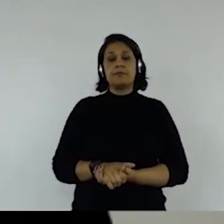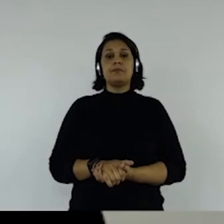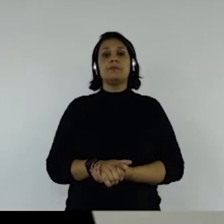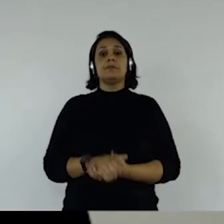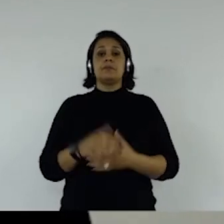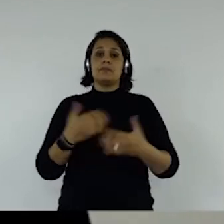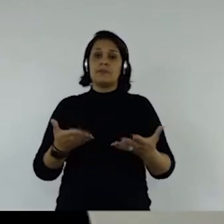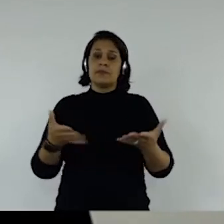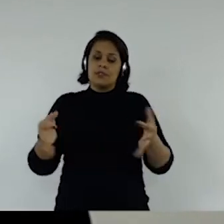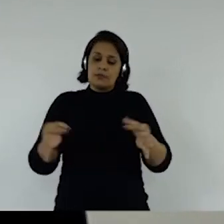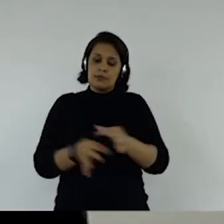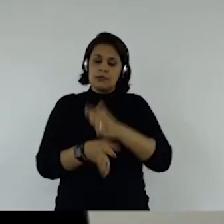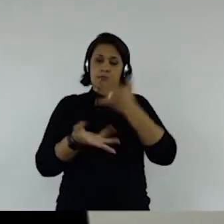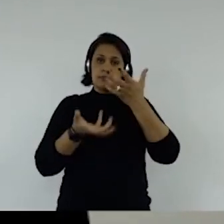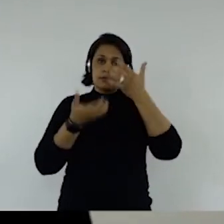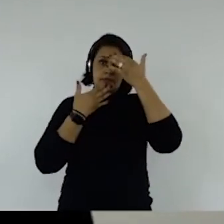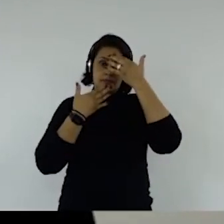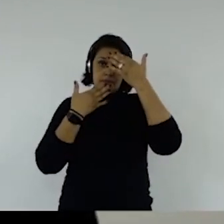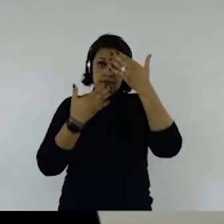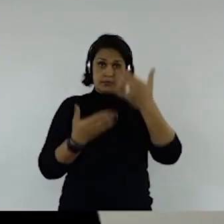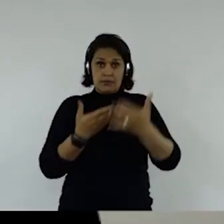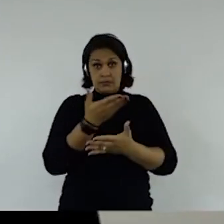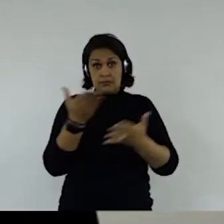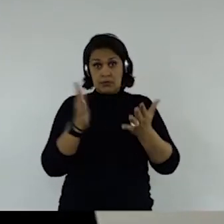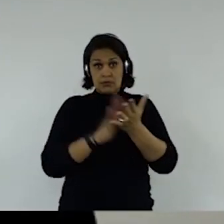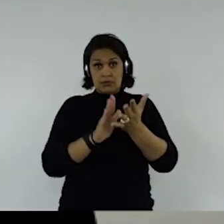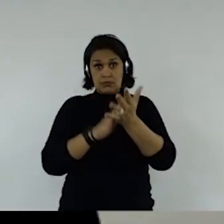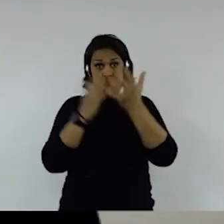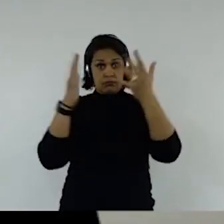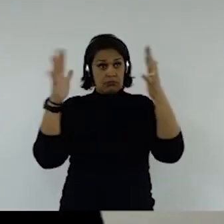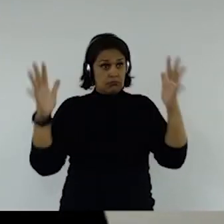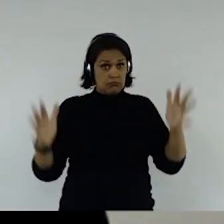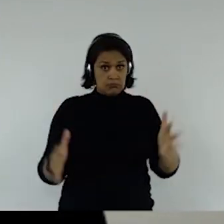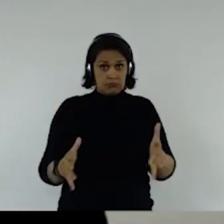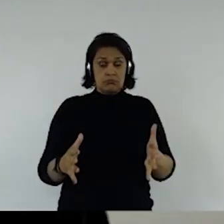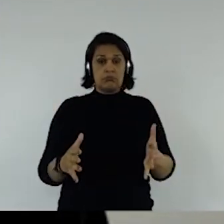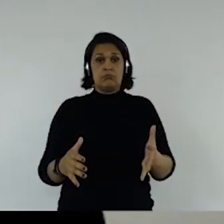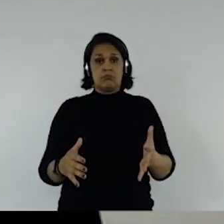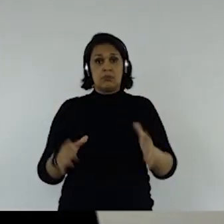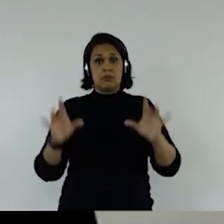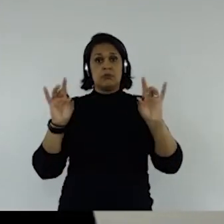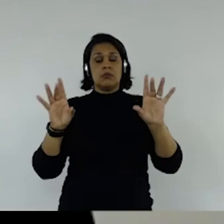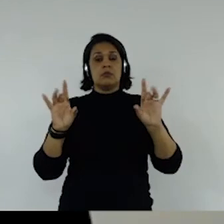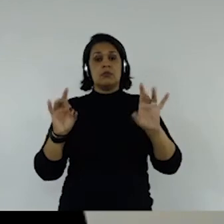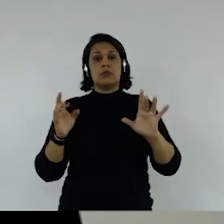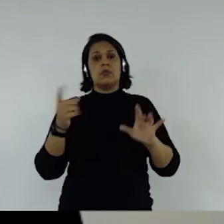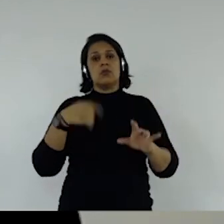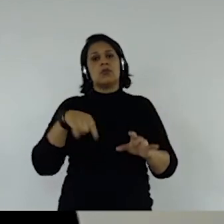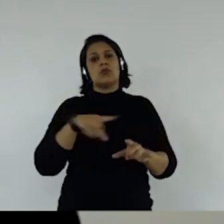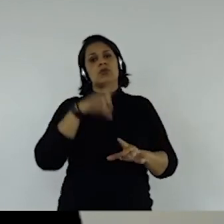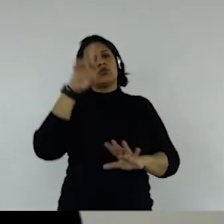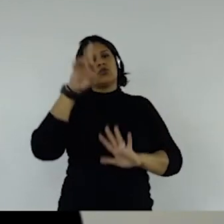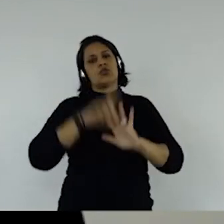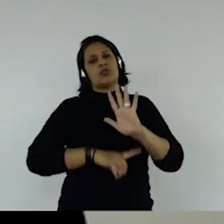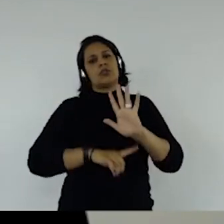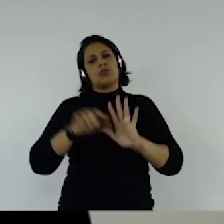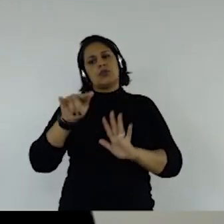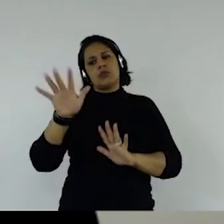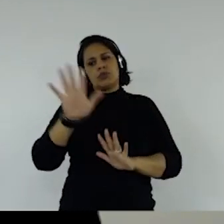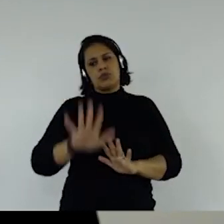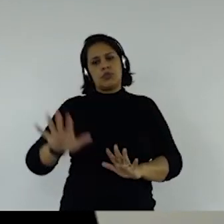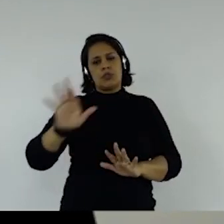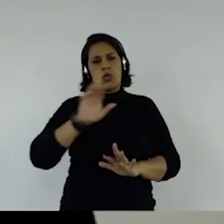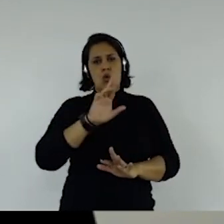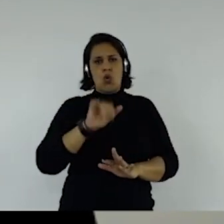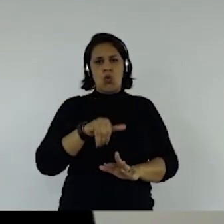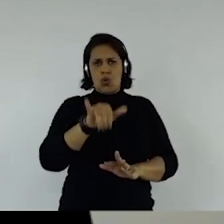Simonetti. E, por fim, quero agradecer e parabenizar a ESA Nacional, em especial ao nosso diretor-geral, Rony